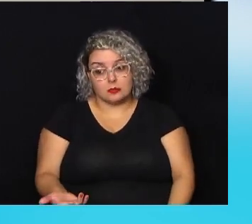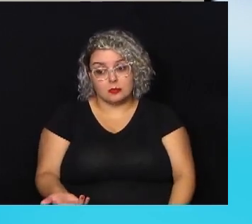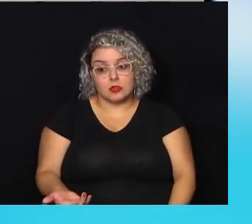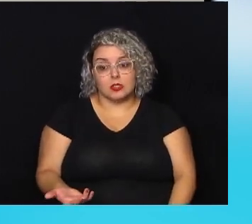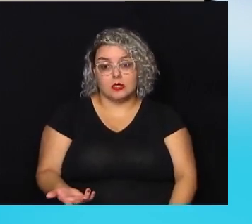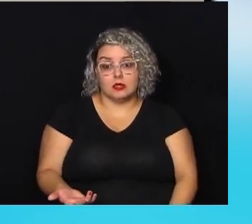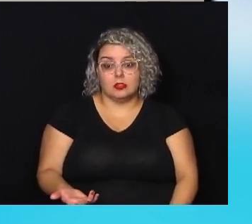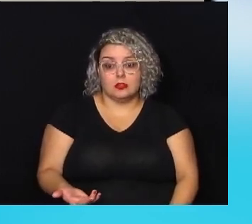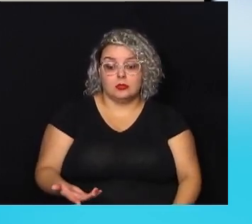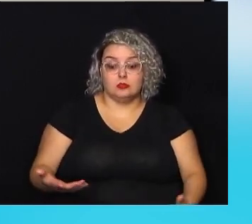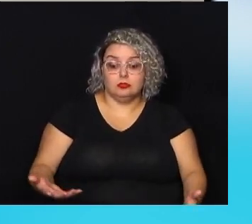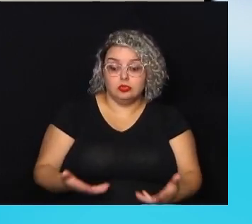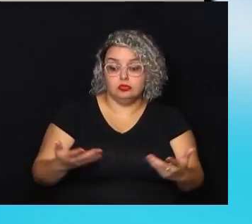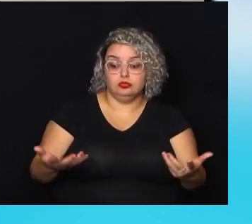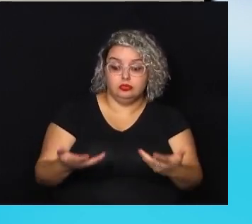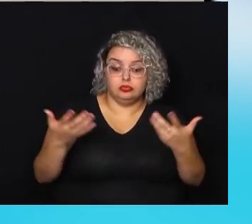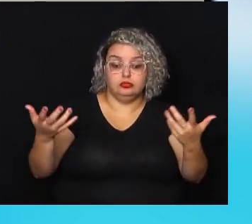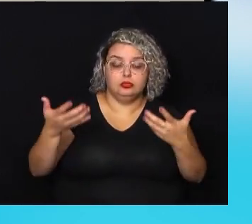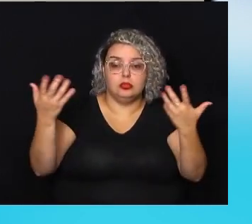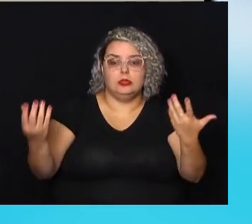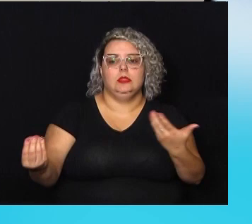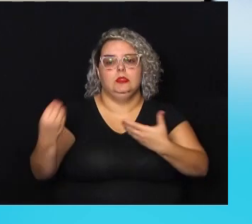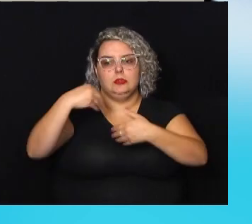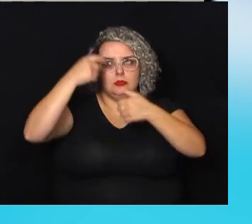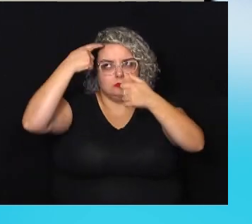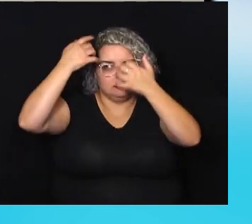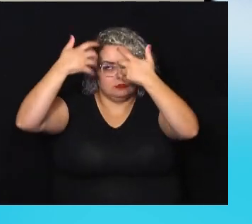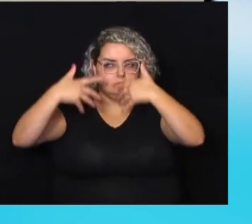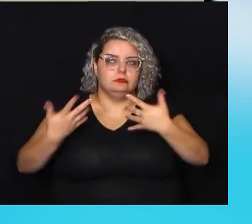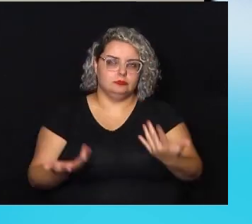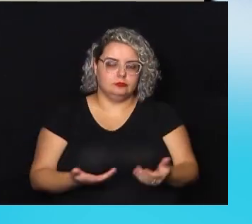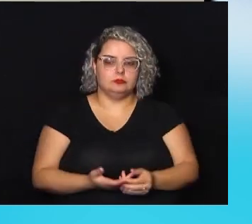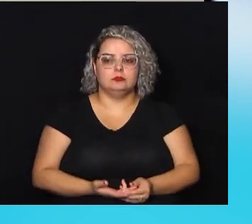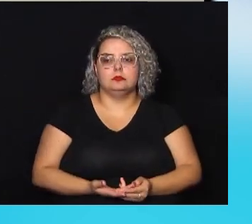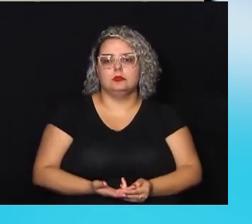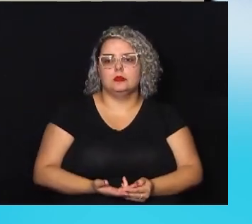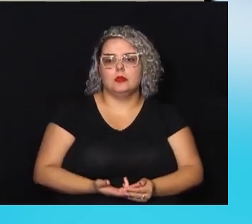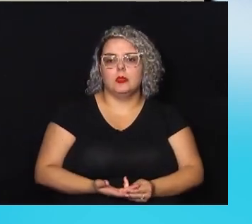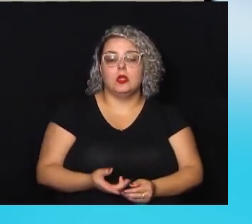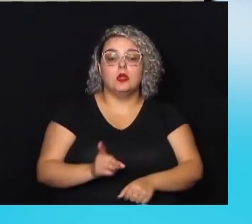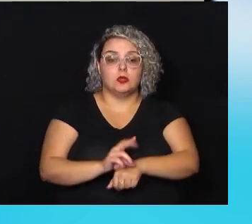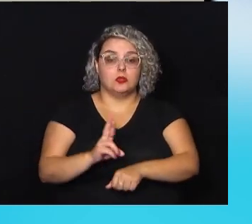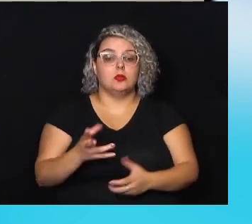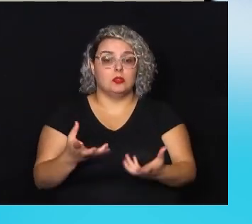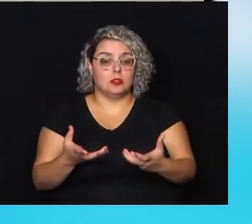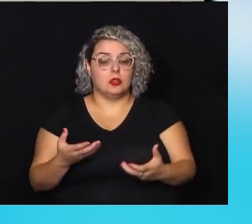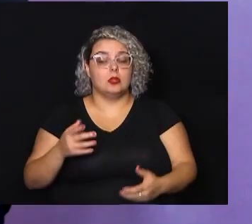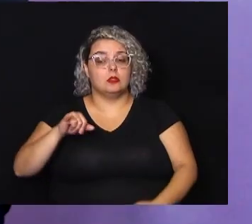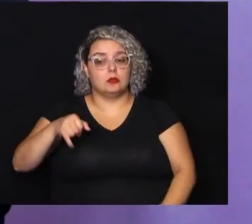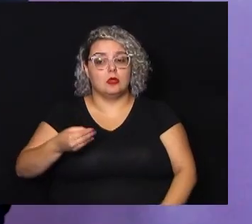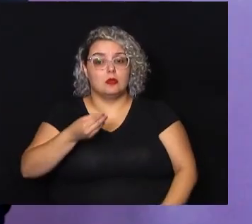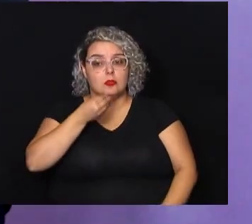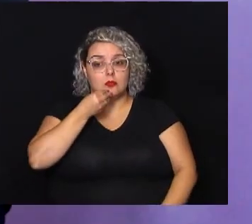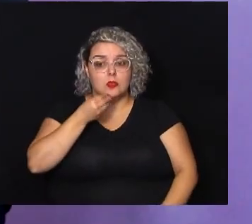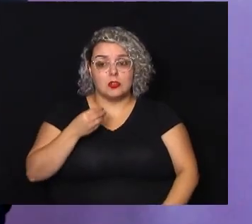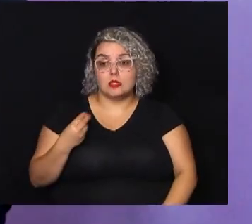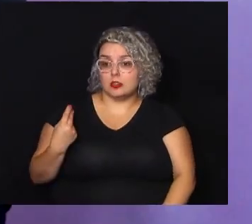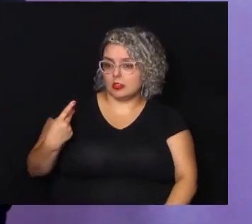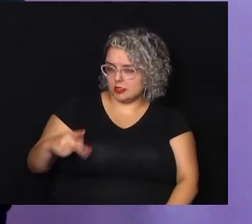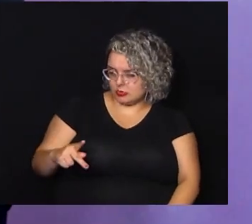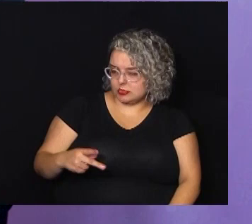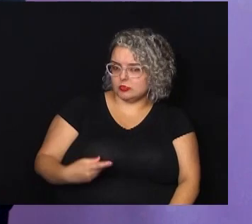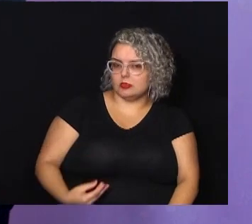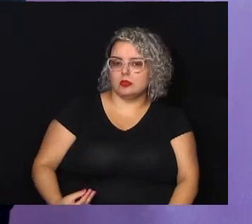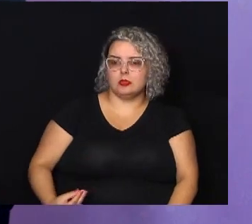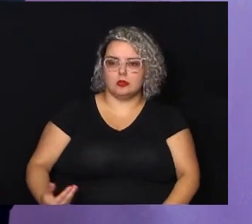dos smartphones, mas também por conta de um hiperestímulo que a gente está se submetendo cada vez mais. Doutor, eu até quero aproveitar